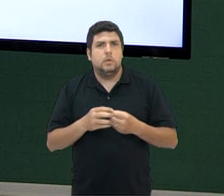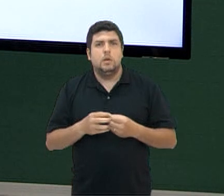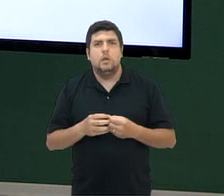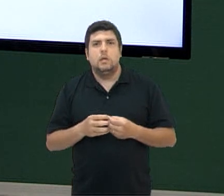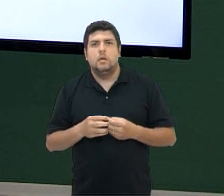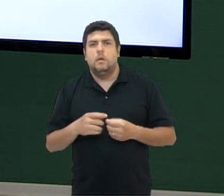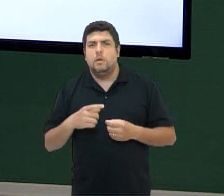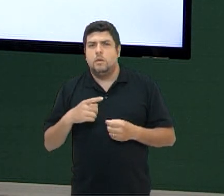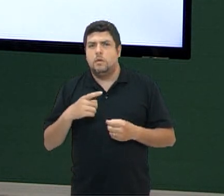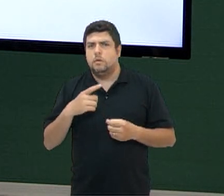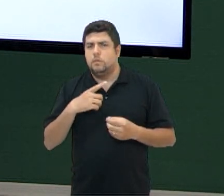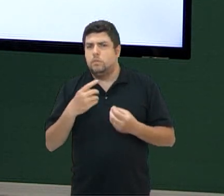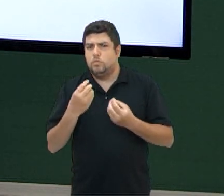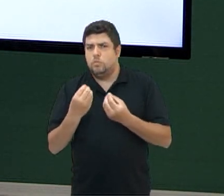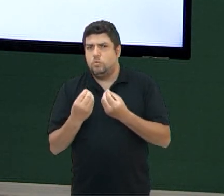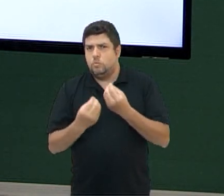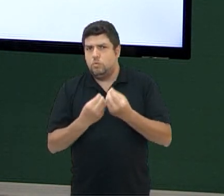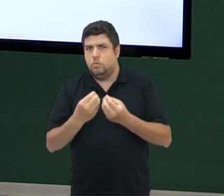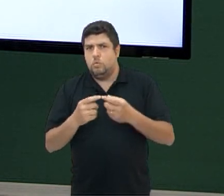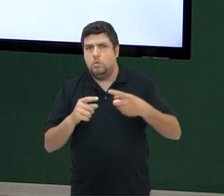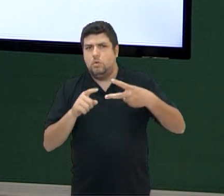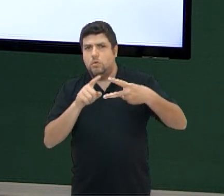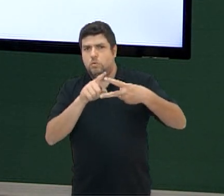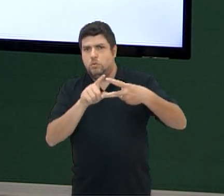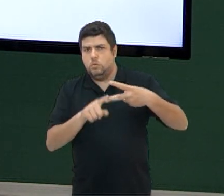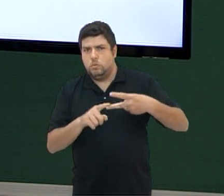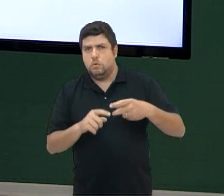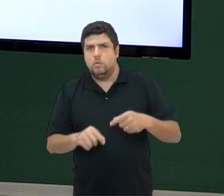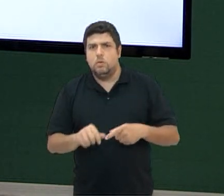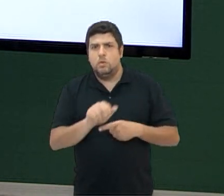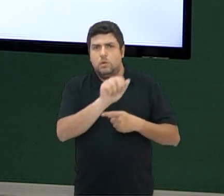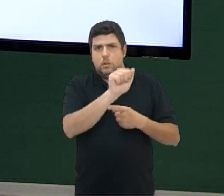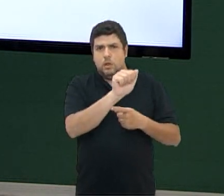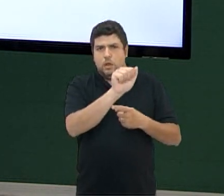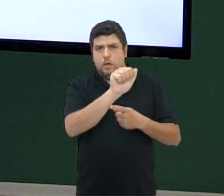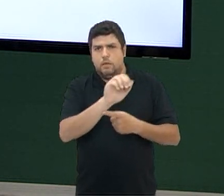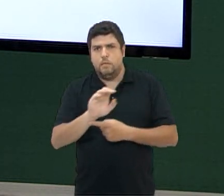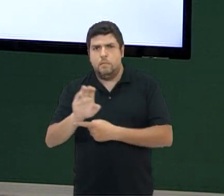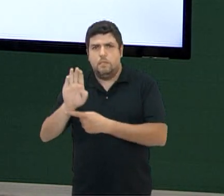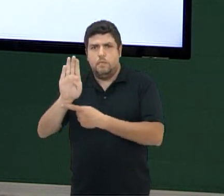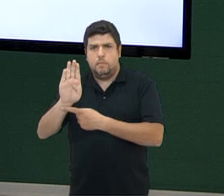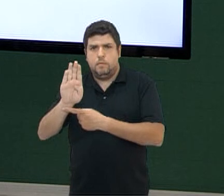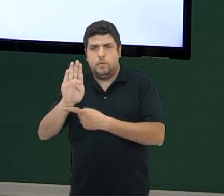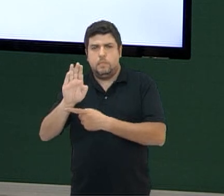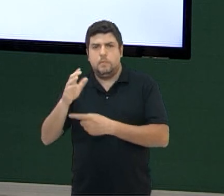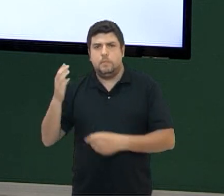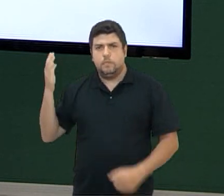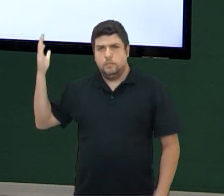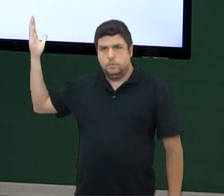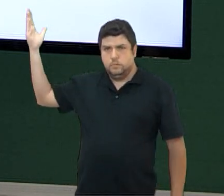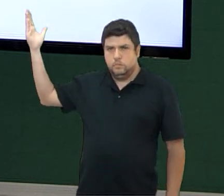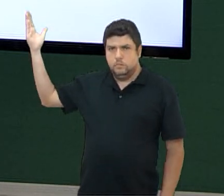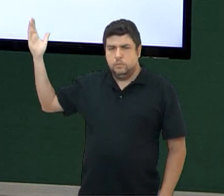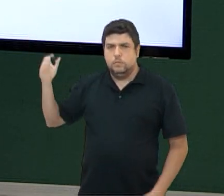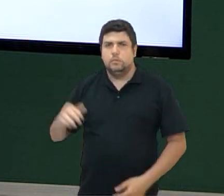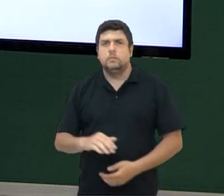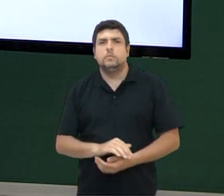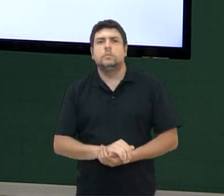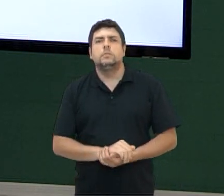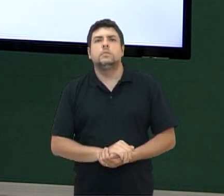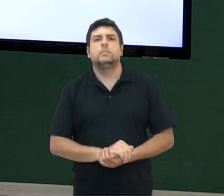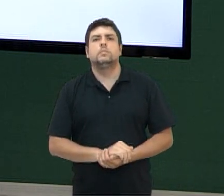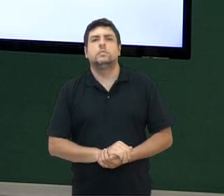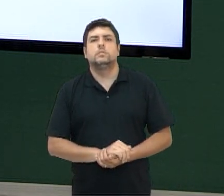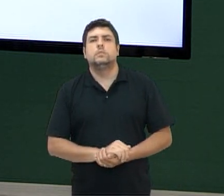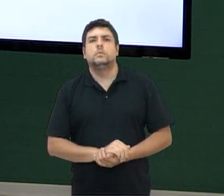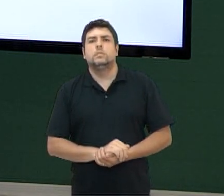duas isotermas. Uma que avança do ponto A até o ponto B, que ela está mais ao alto à direita, e a segunda isoterma que